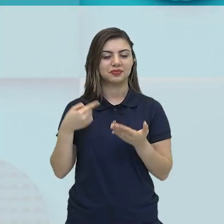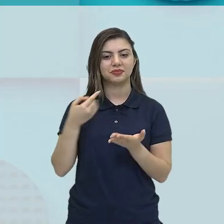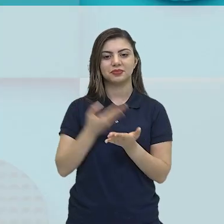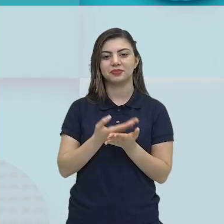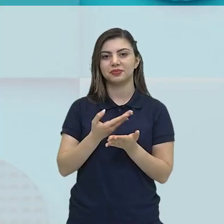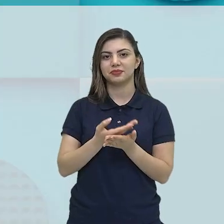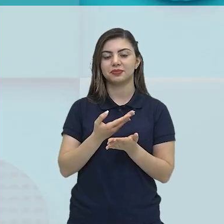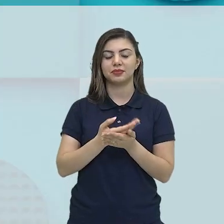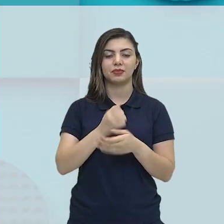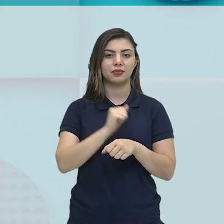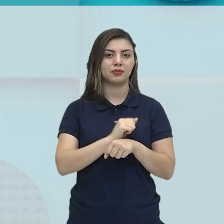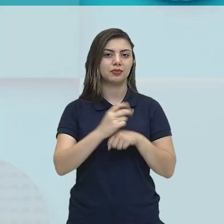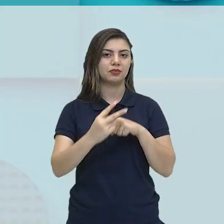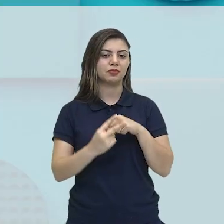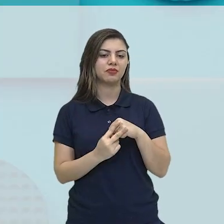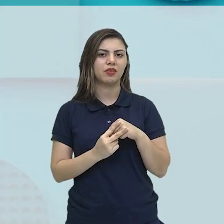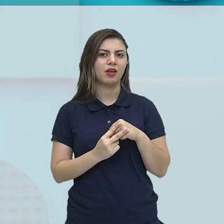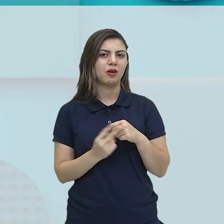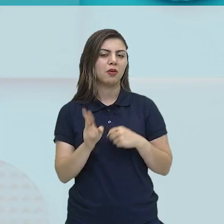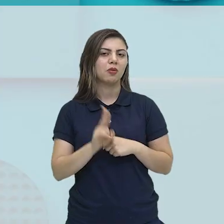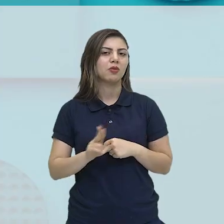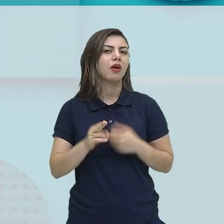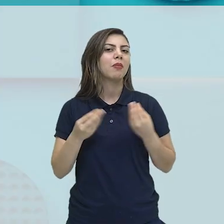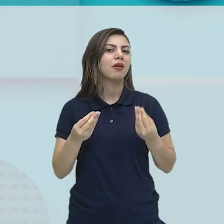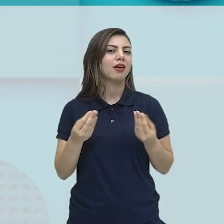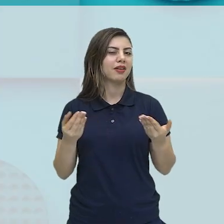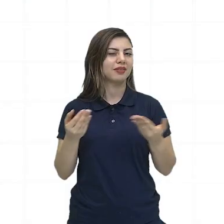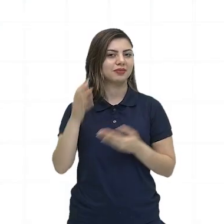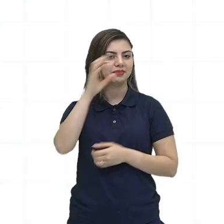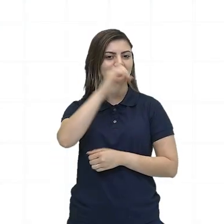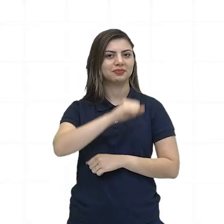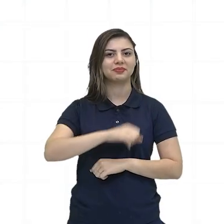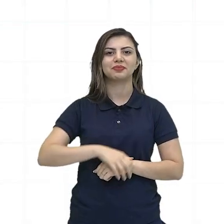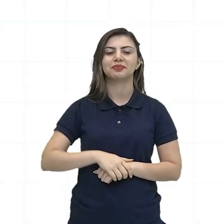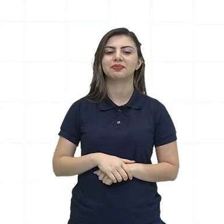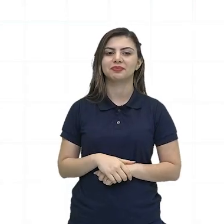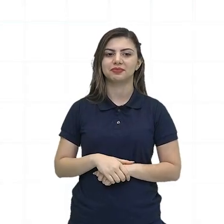ver para que serve, para que são utilizados.